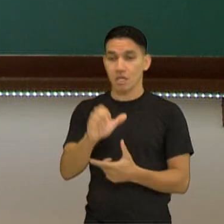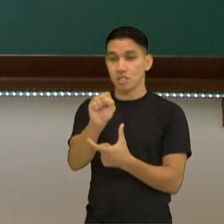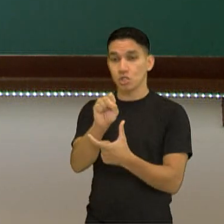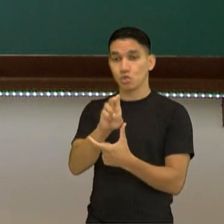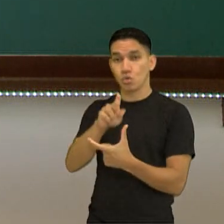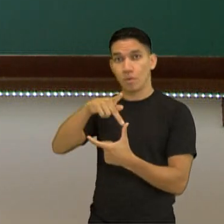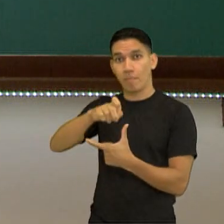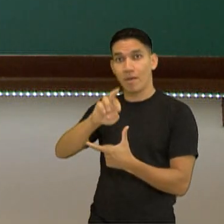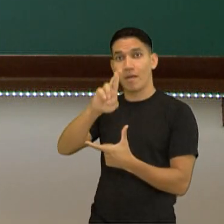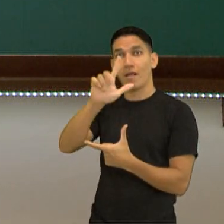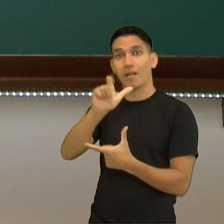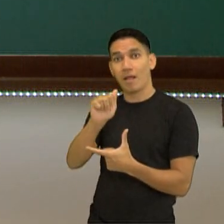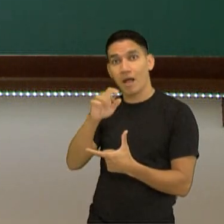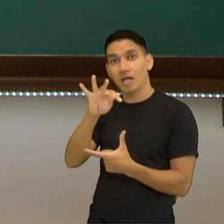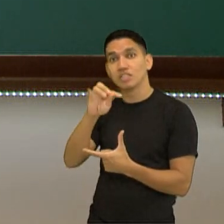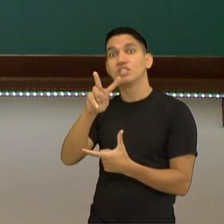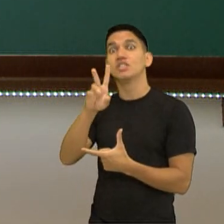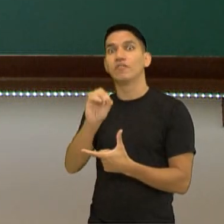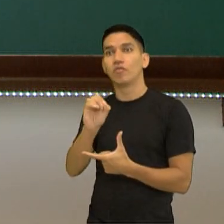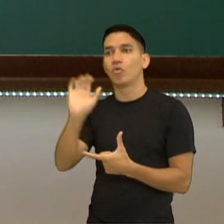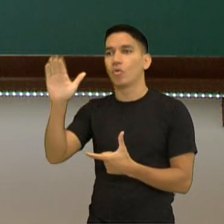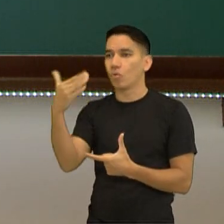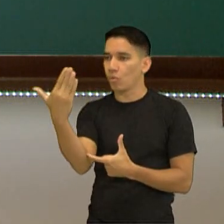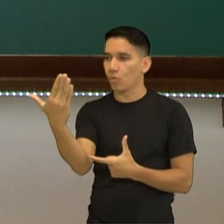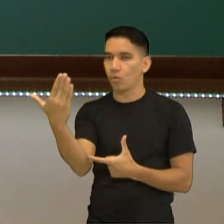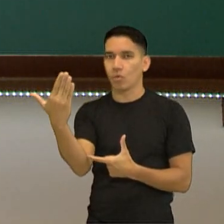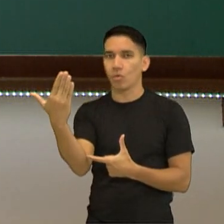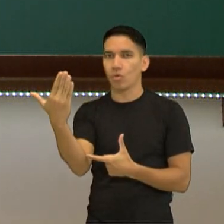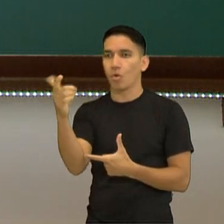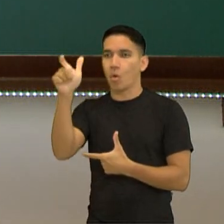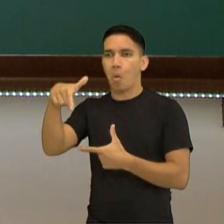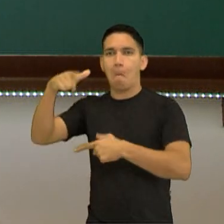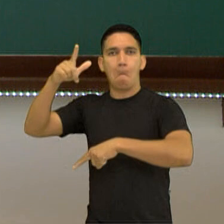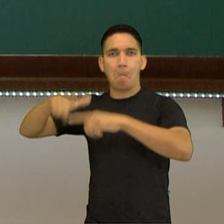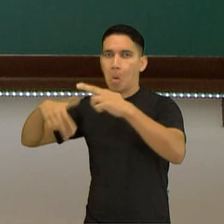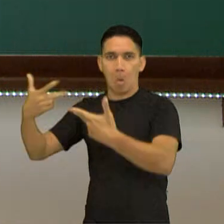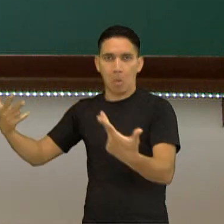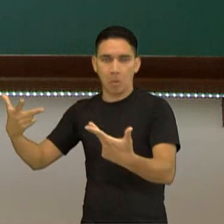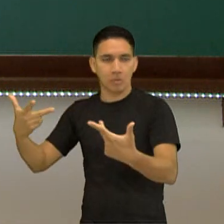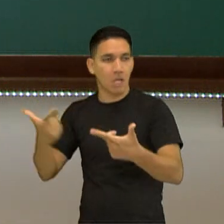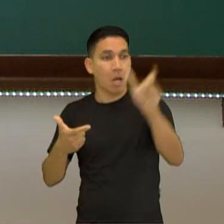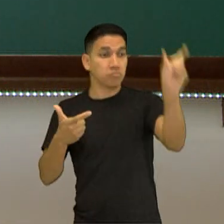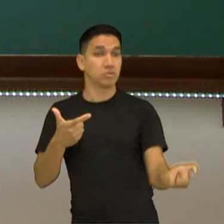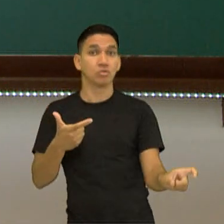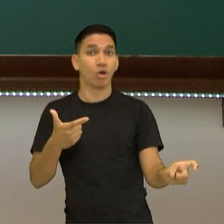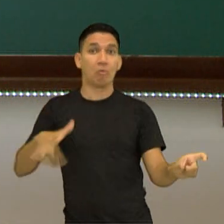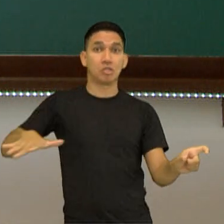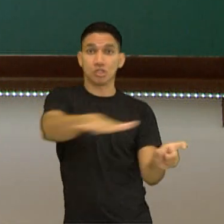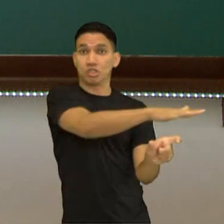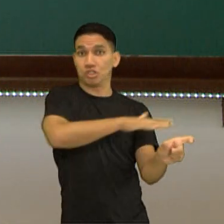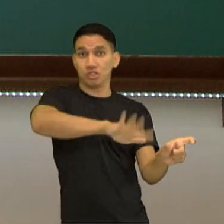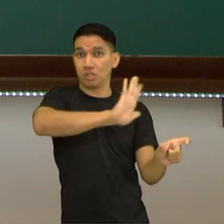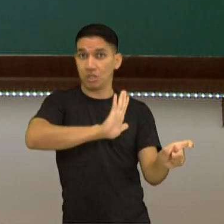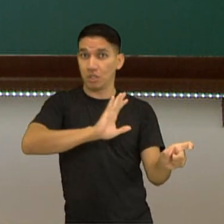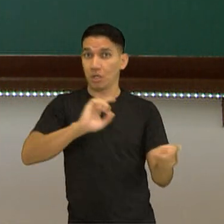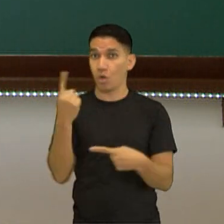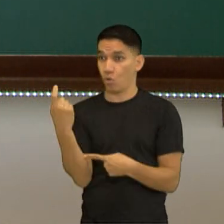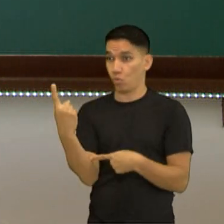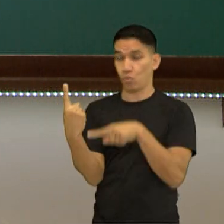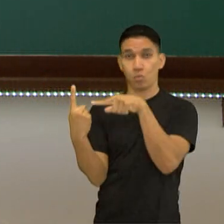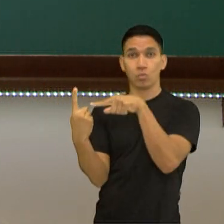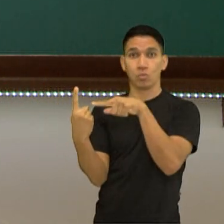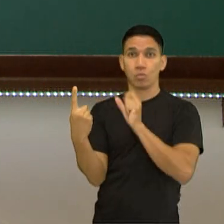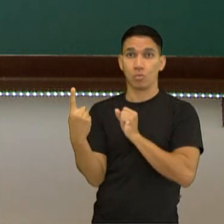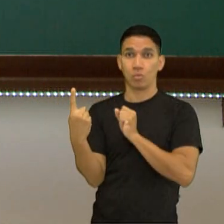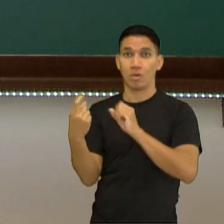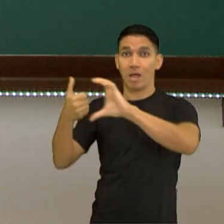ele é utilizado para comparar uma coisa ou alguém com um grupo como geral, tá bom? Ou seja, um